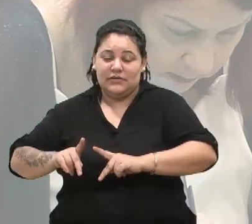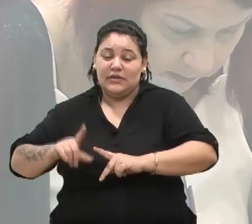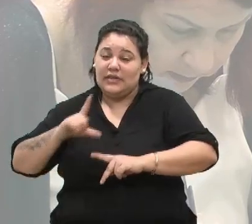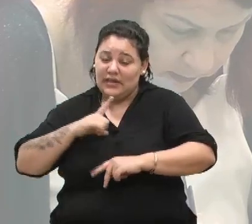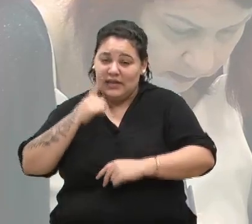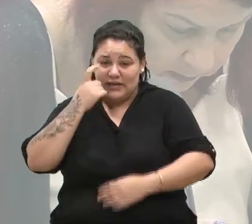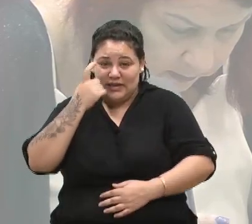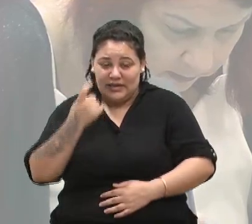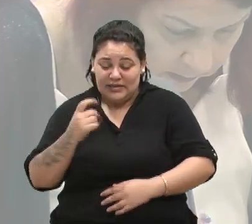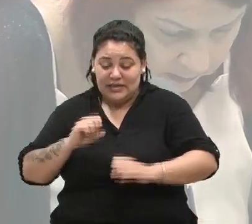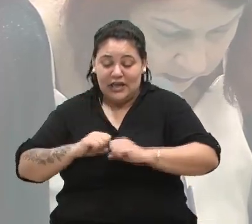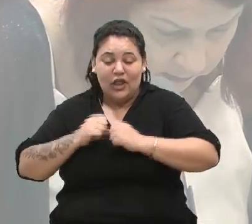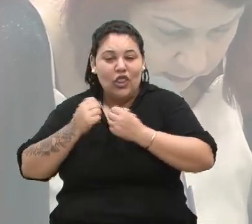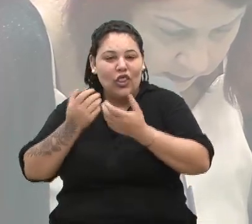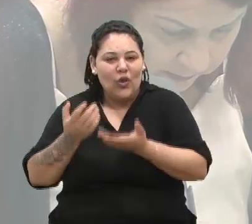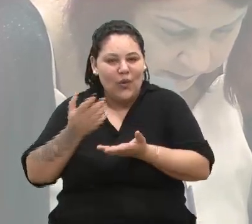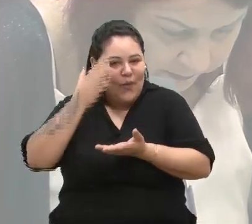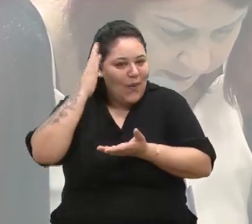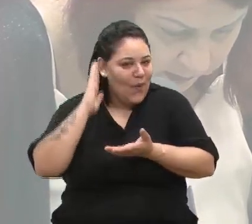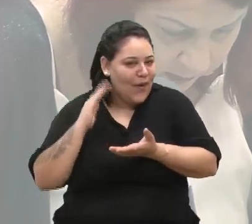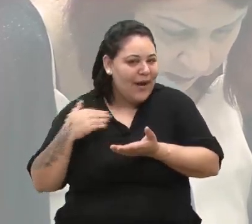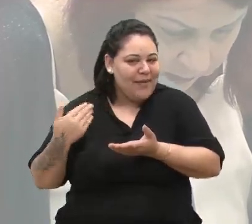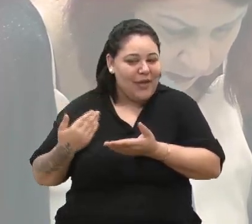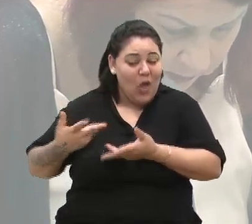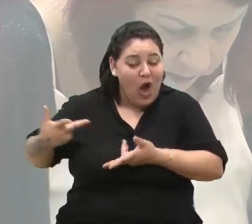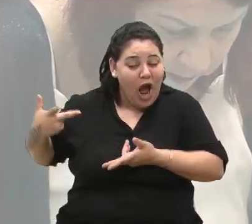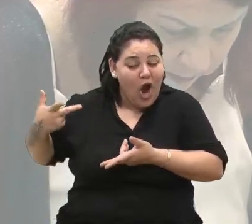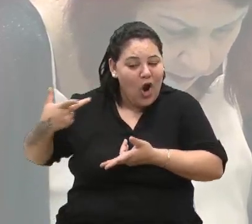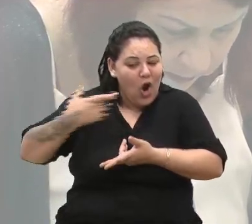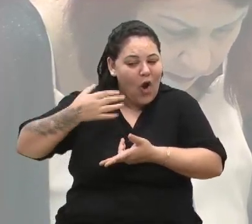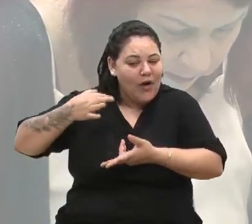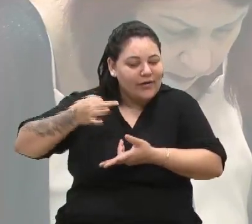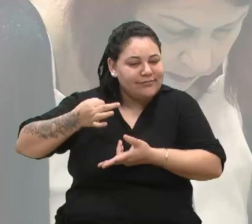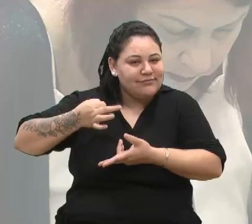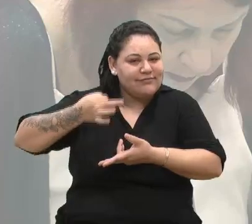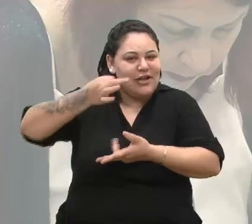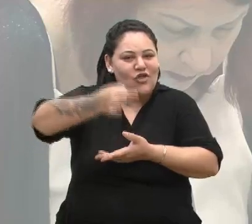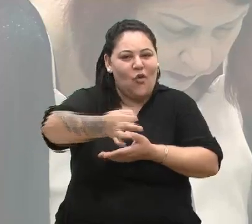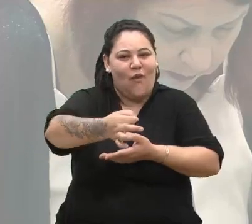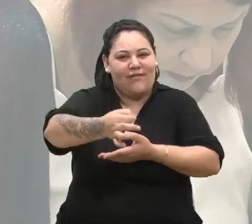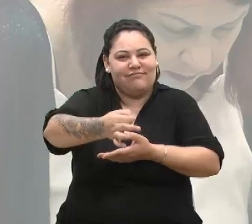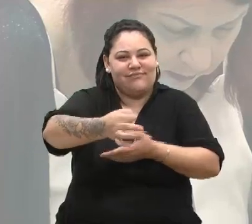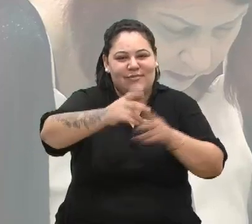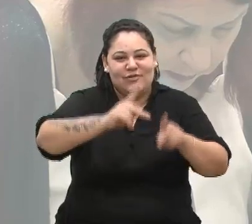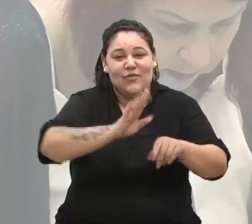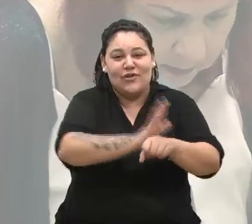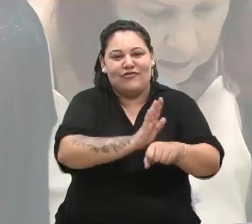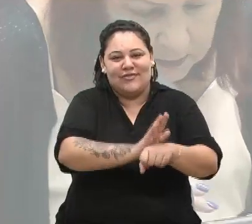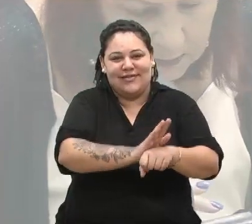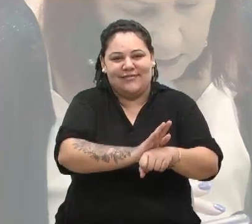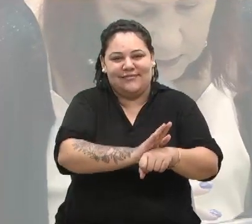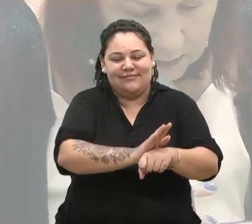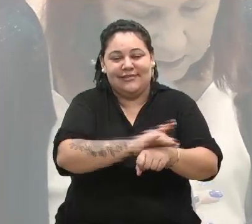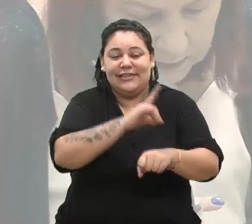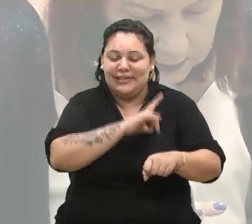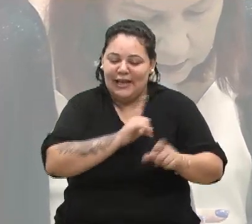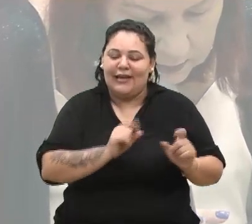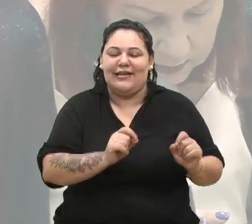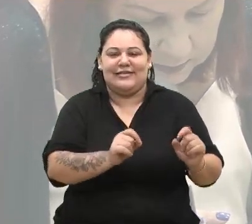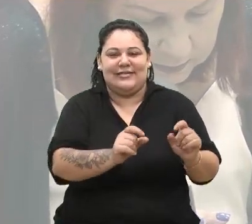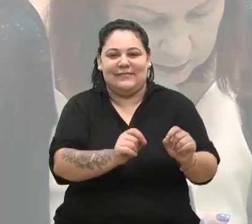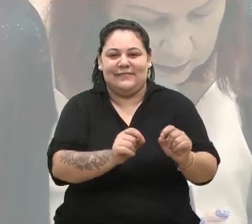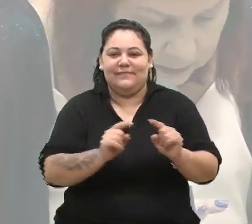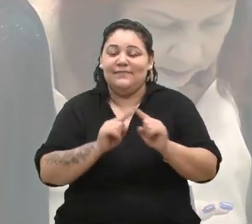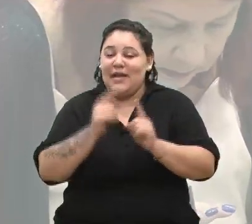interessadas em doar as madeixas cortadas a fim de ajudar pacientes oncológicos, mas